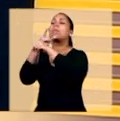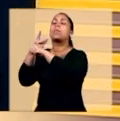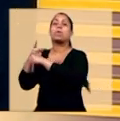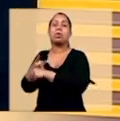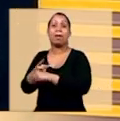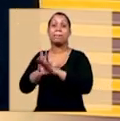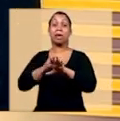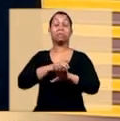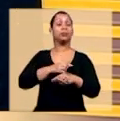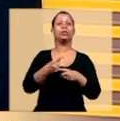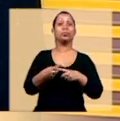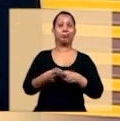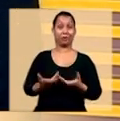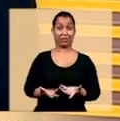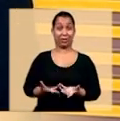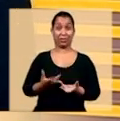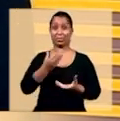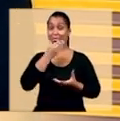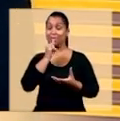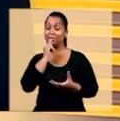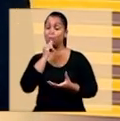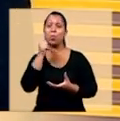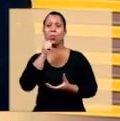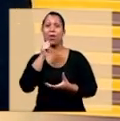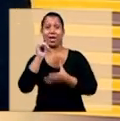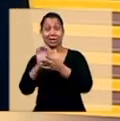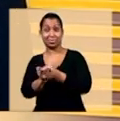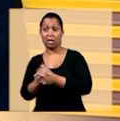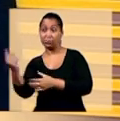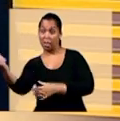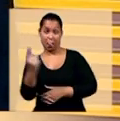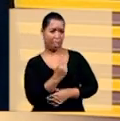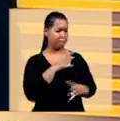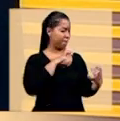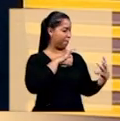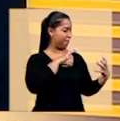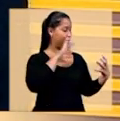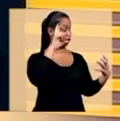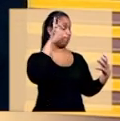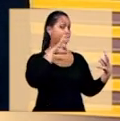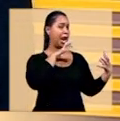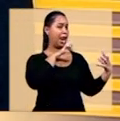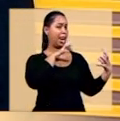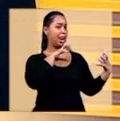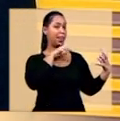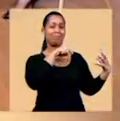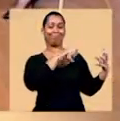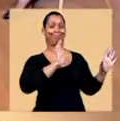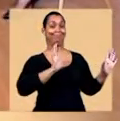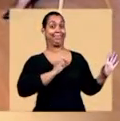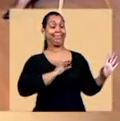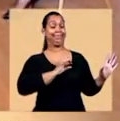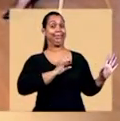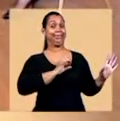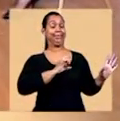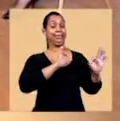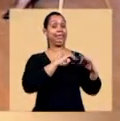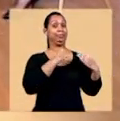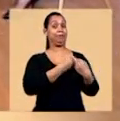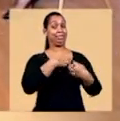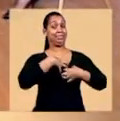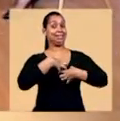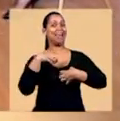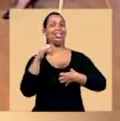emprego, né? Mas por que ela tem medo? Às vezes do marido, por exemplo, ser casada, ir até lá, bater, brigar com o chefe. Tirar satisfação. E